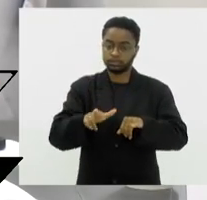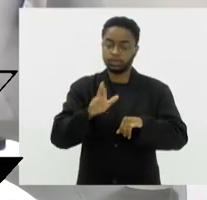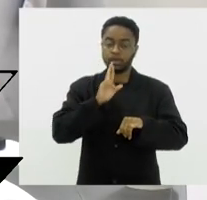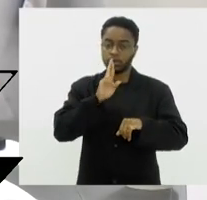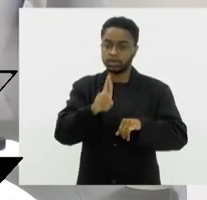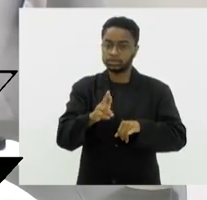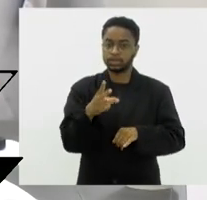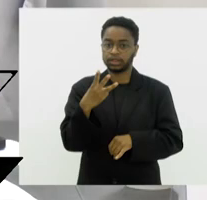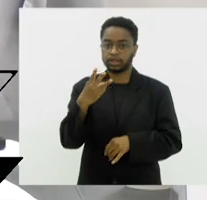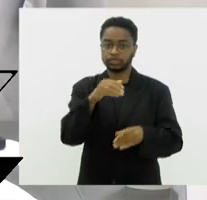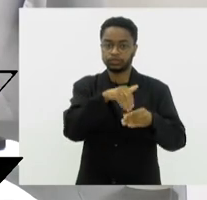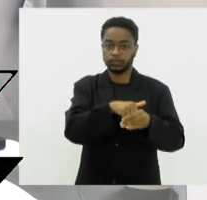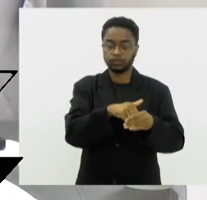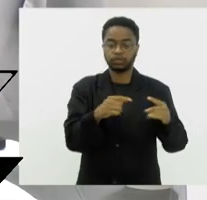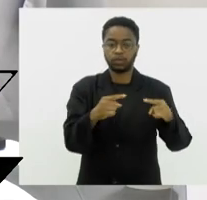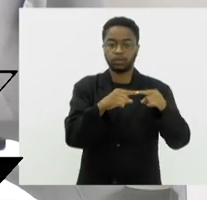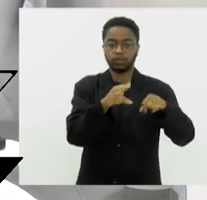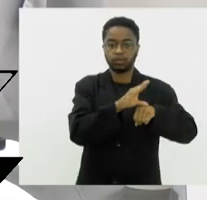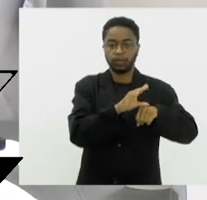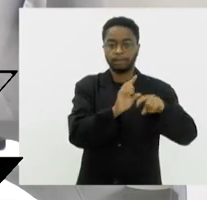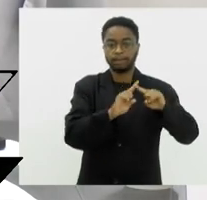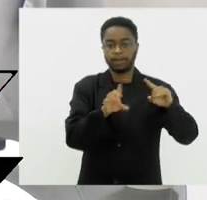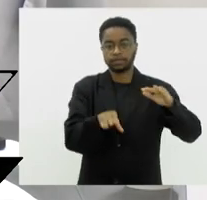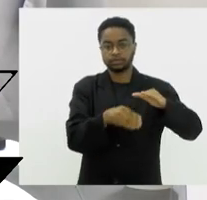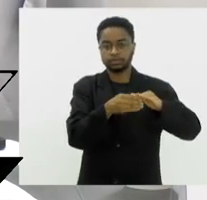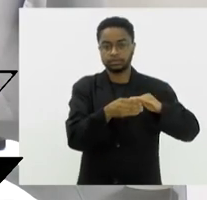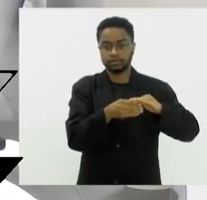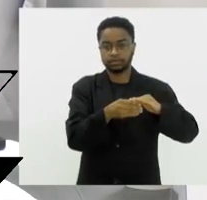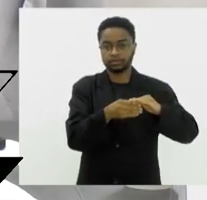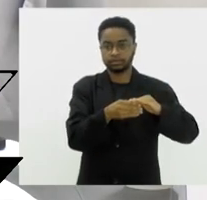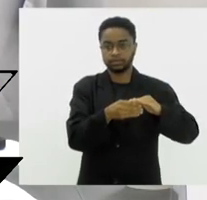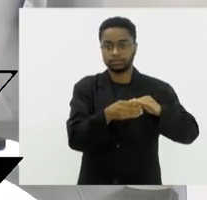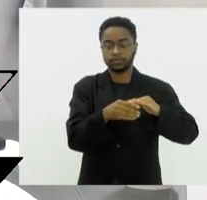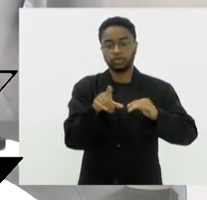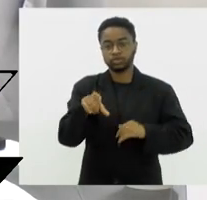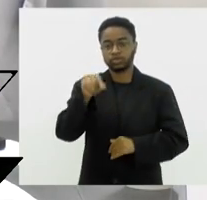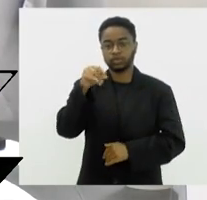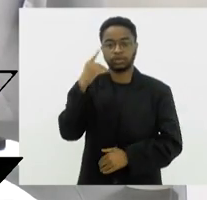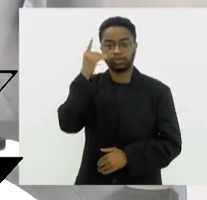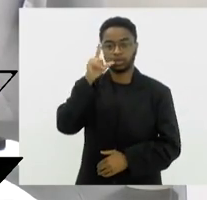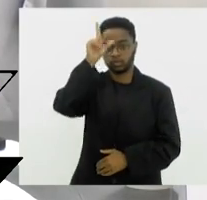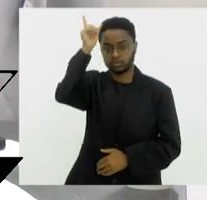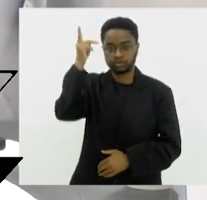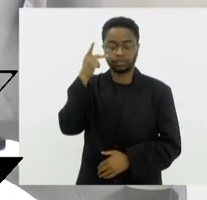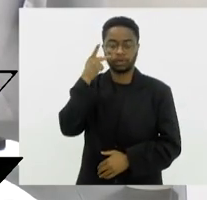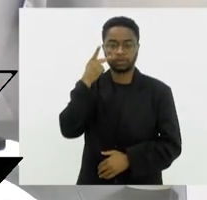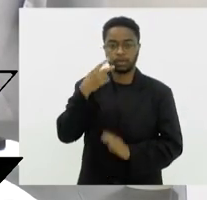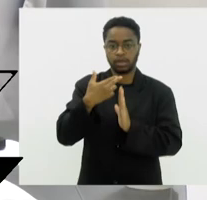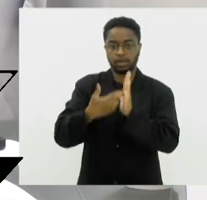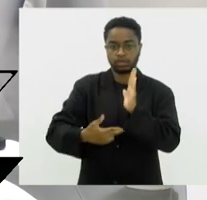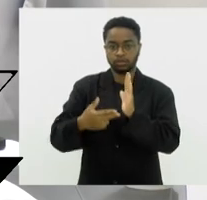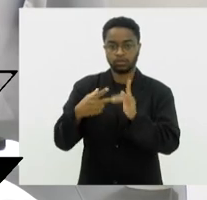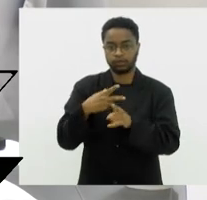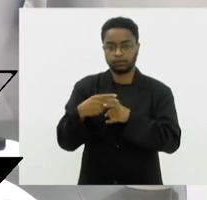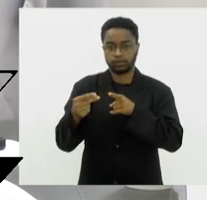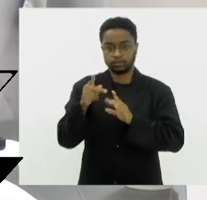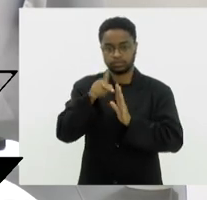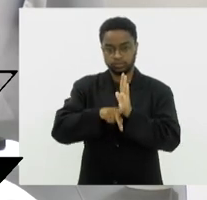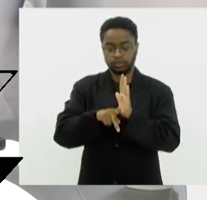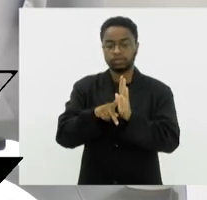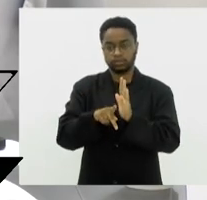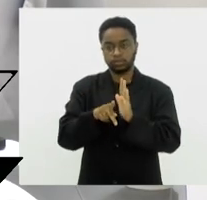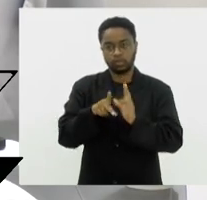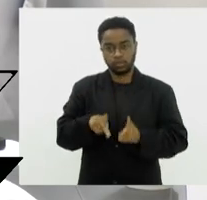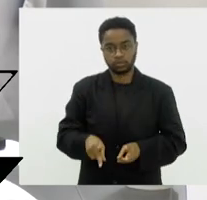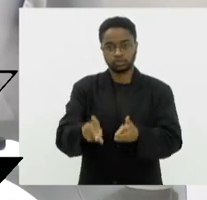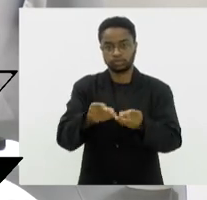3 votos pela constitucionalidade com emendas e designado o deputado Luiz Paulo relator do vencido. E o projeto segue. O projeto segue